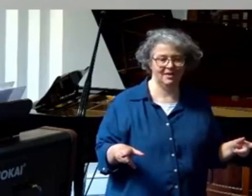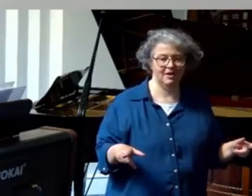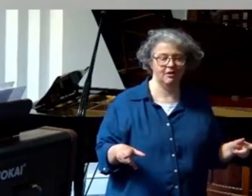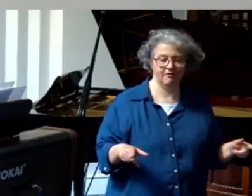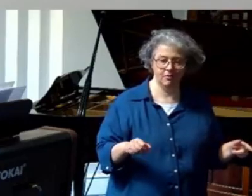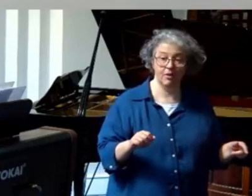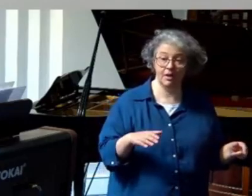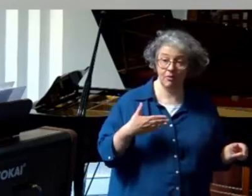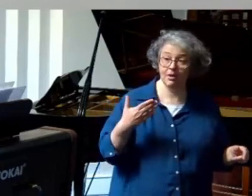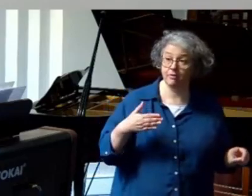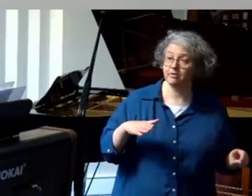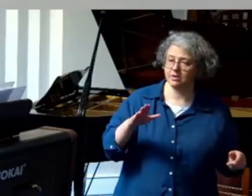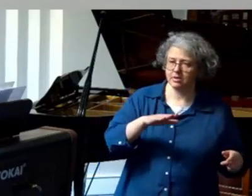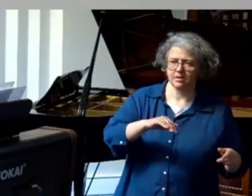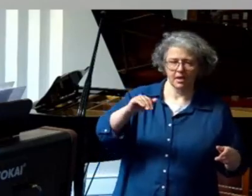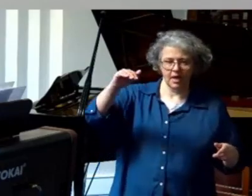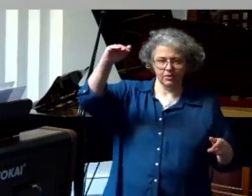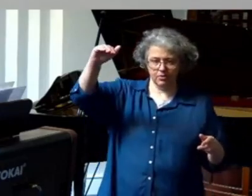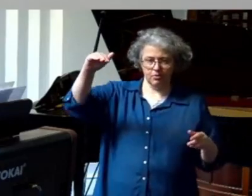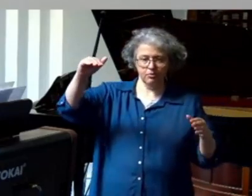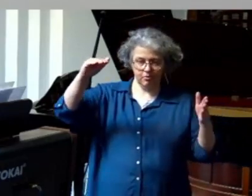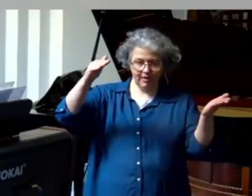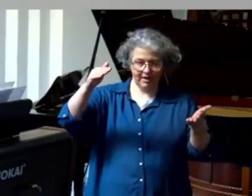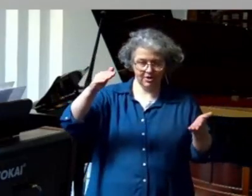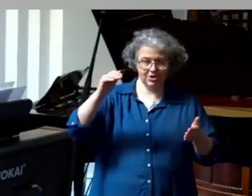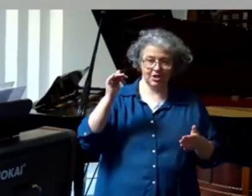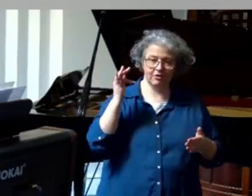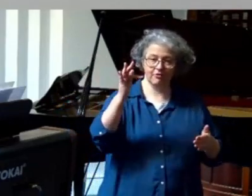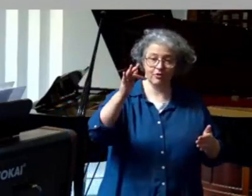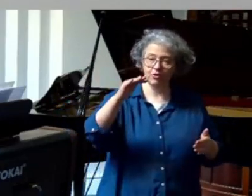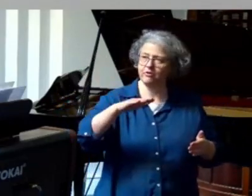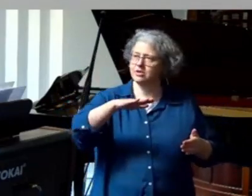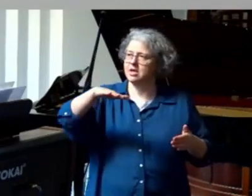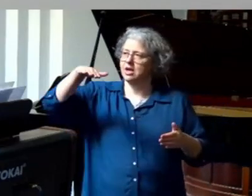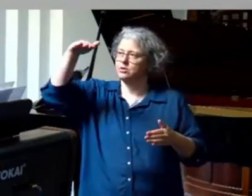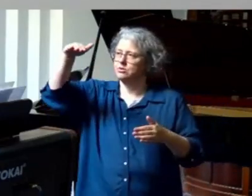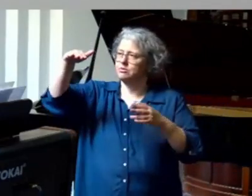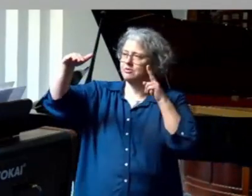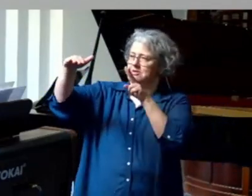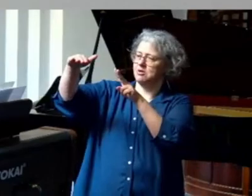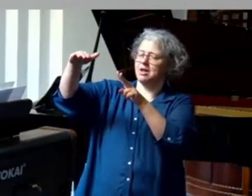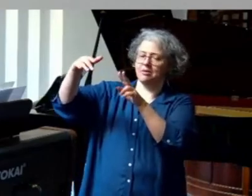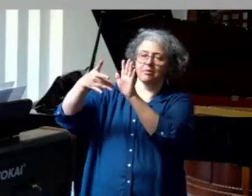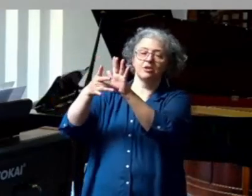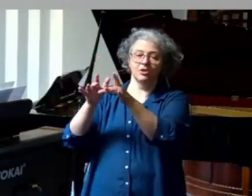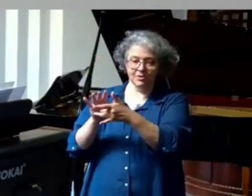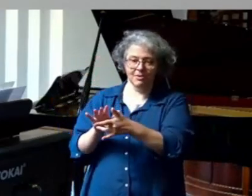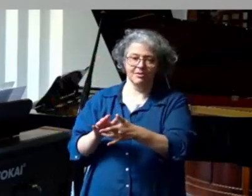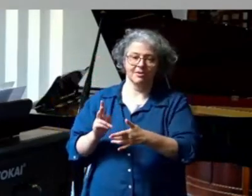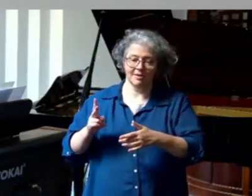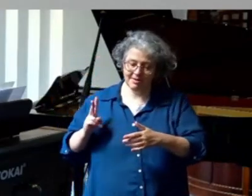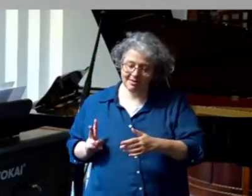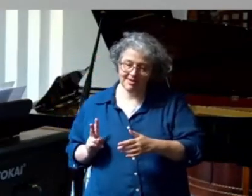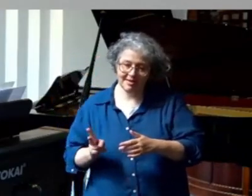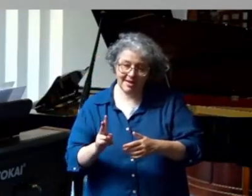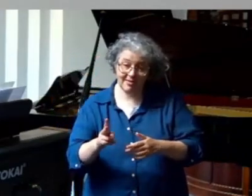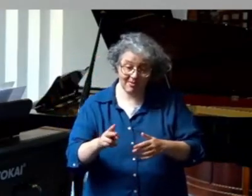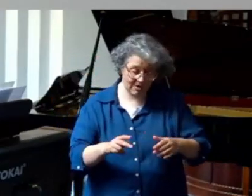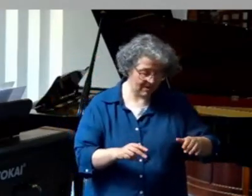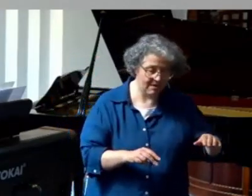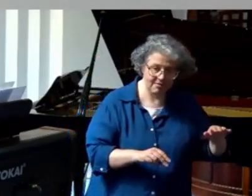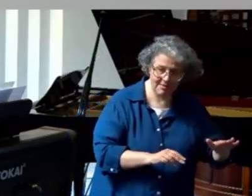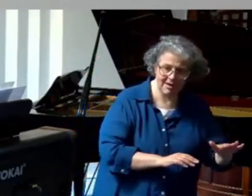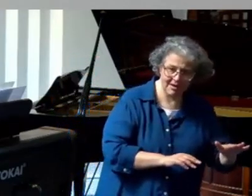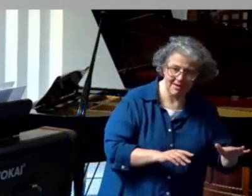olharão para Jesus. É o que seus pais querem, que vocês sejam crianças que olhem para Jesus ao longo da caminhada de